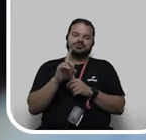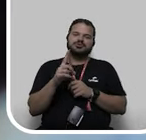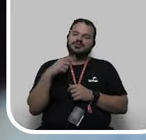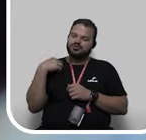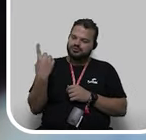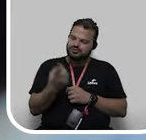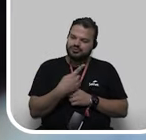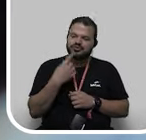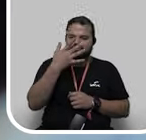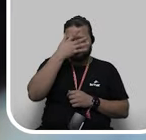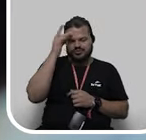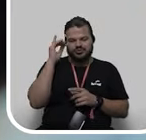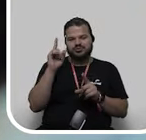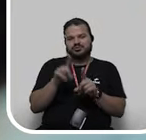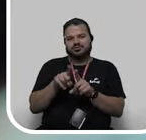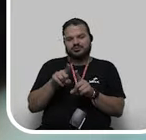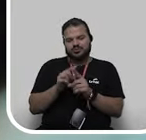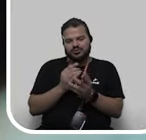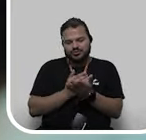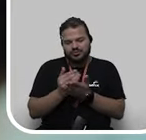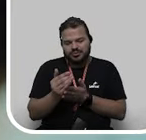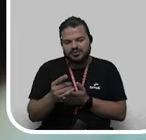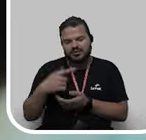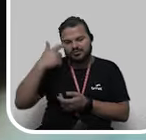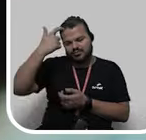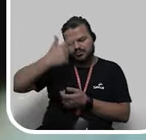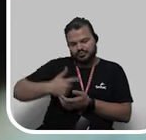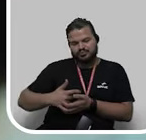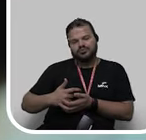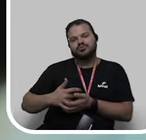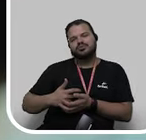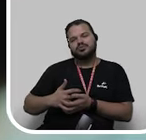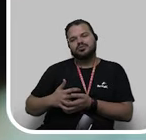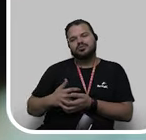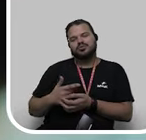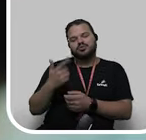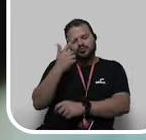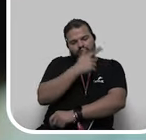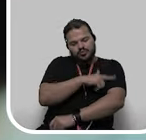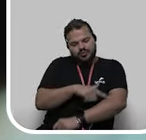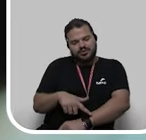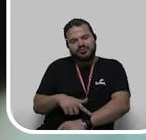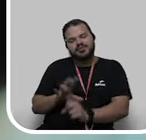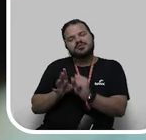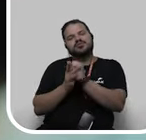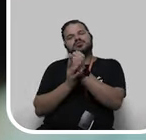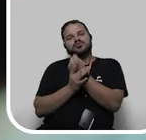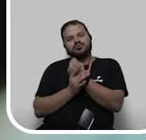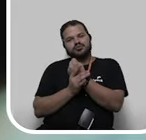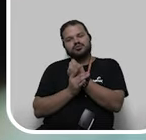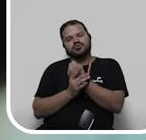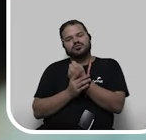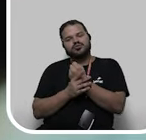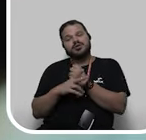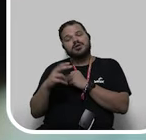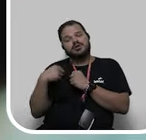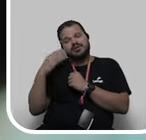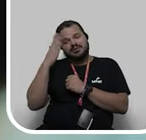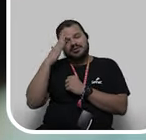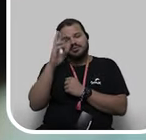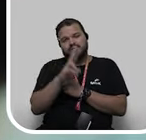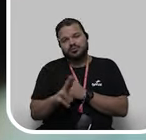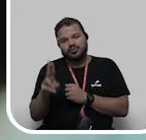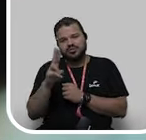como pessoas. Começar por nós a ter um comportamento seguro e saber utilizar da melhor forma